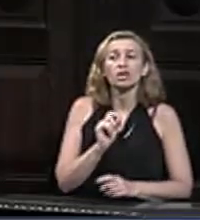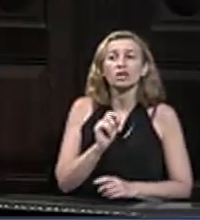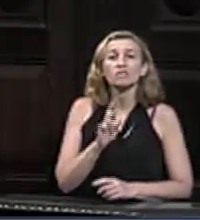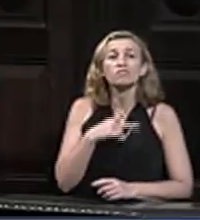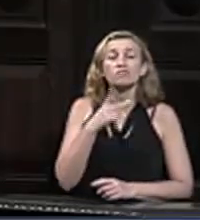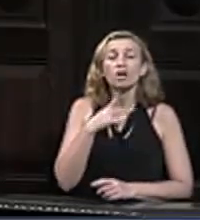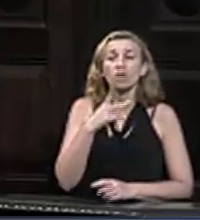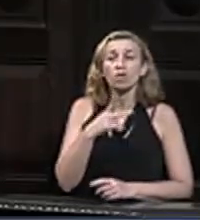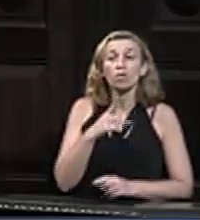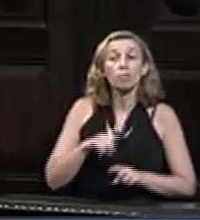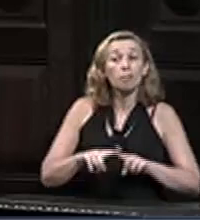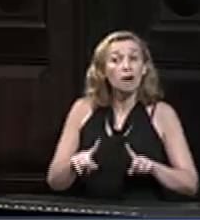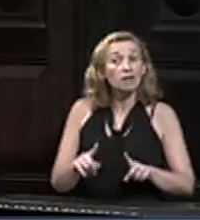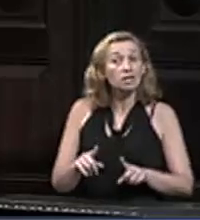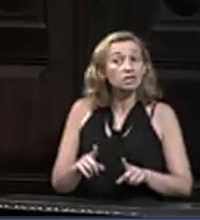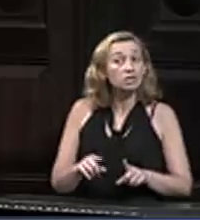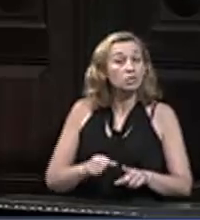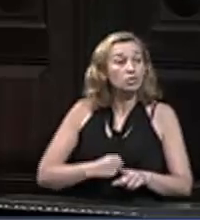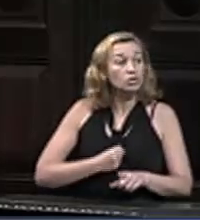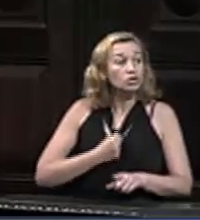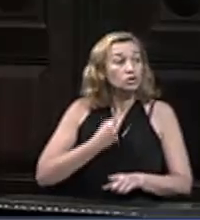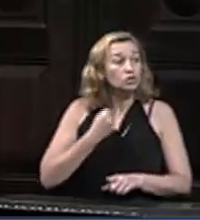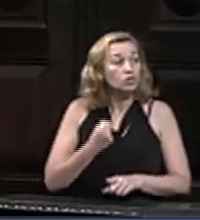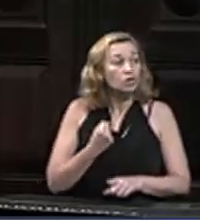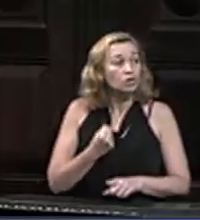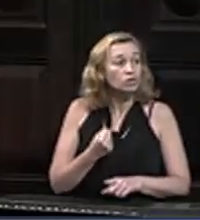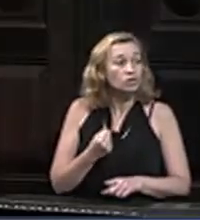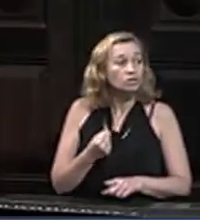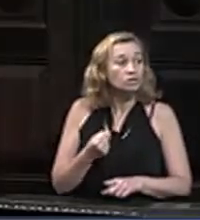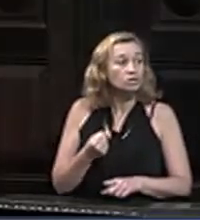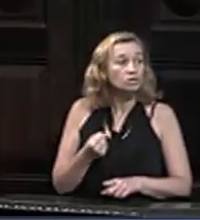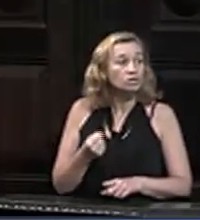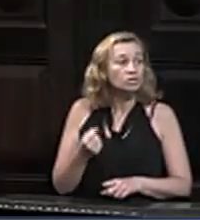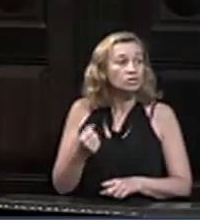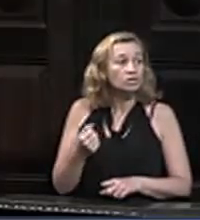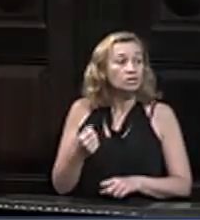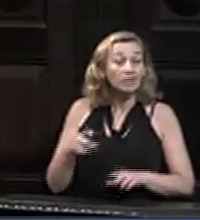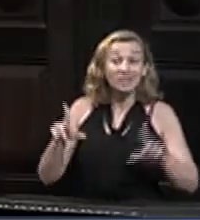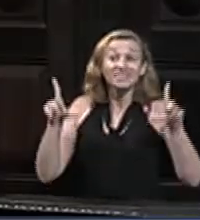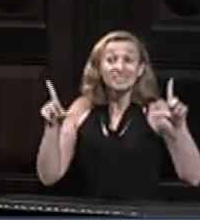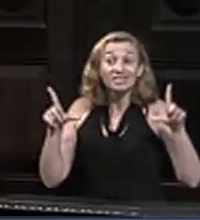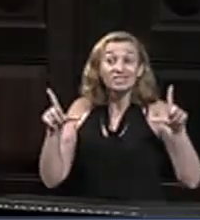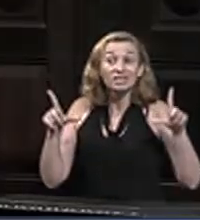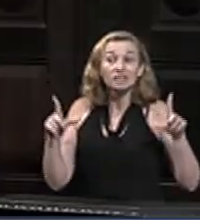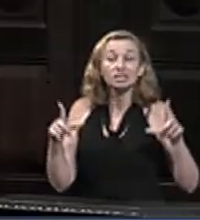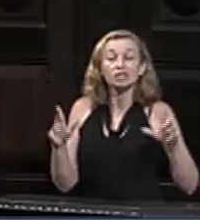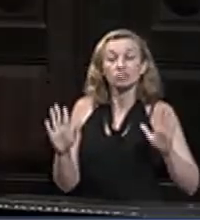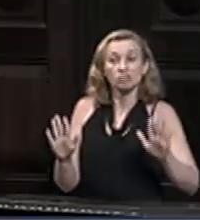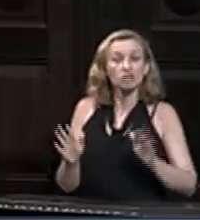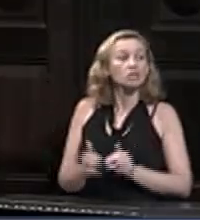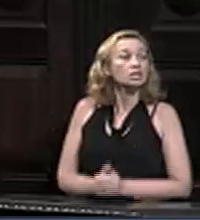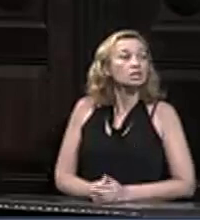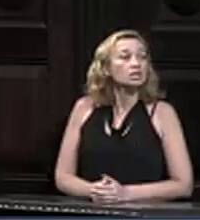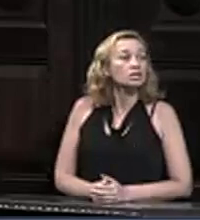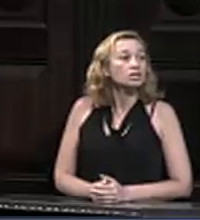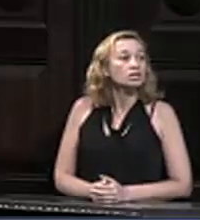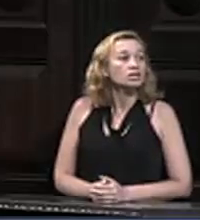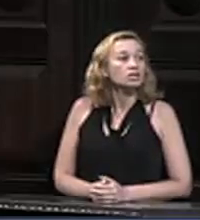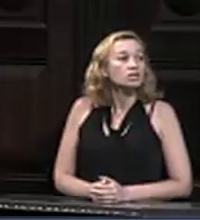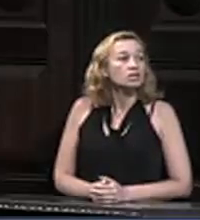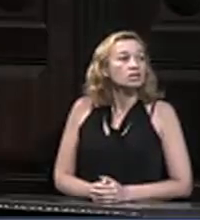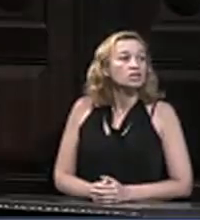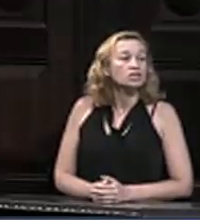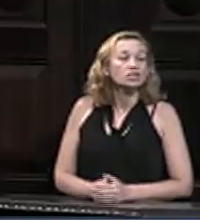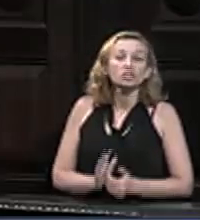esforço do IDEC para dar uma ampla publicidade, de modo a comprometer